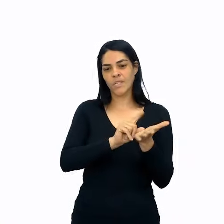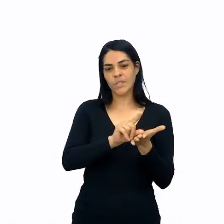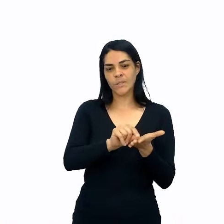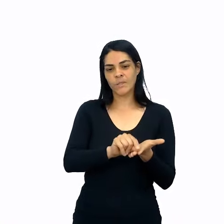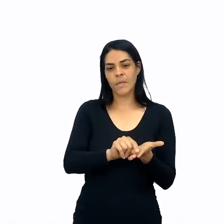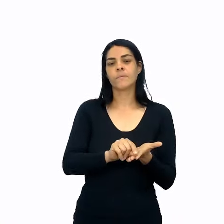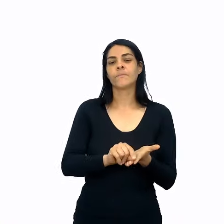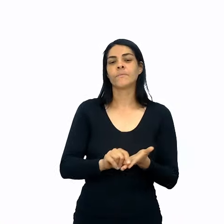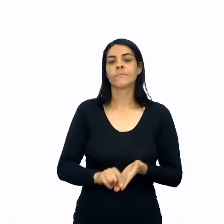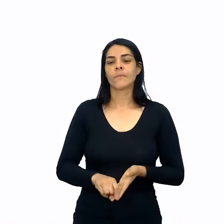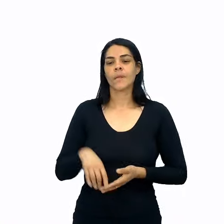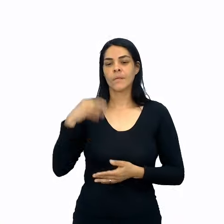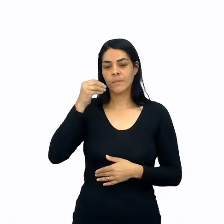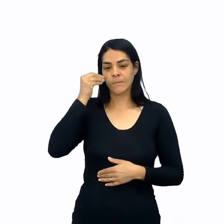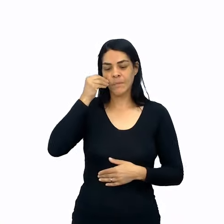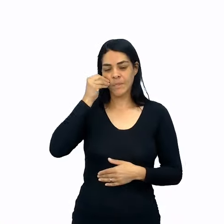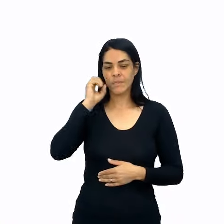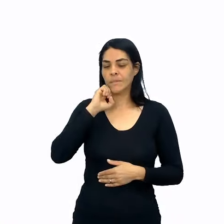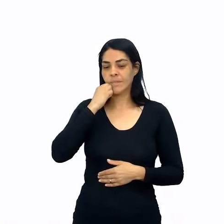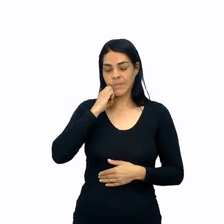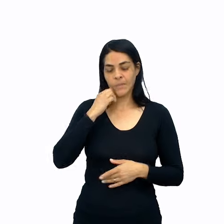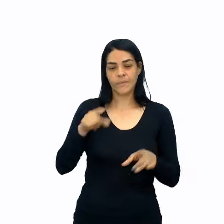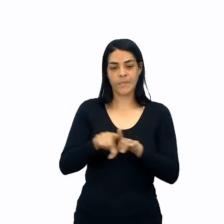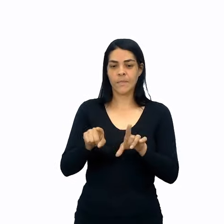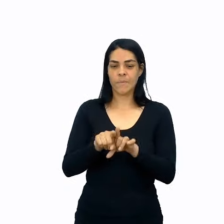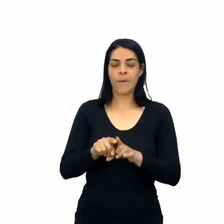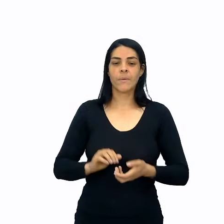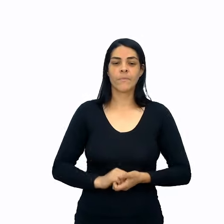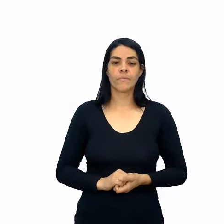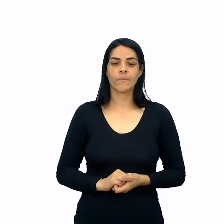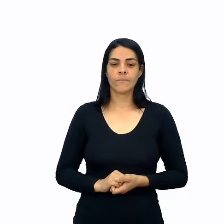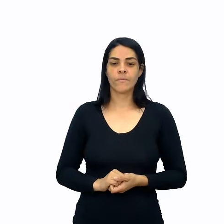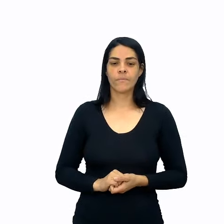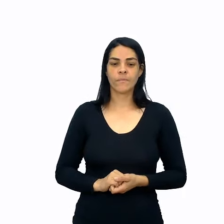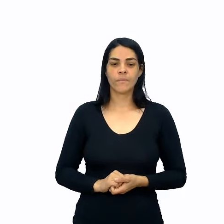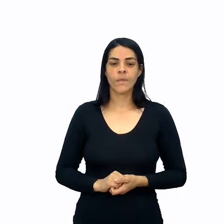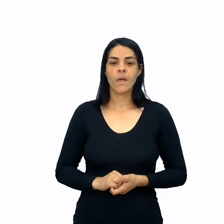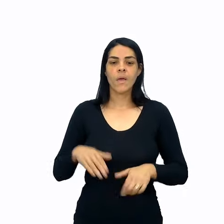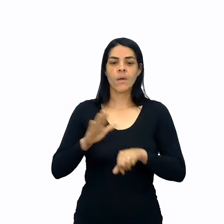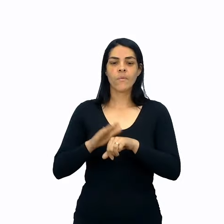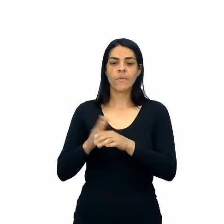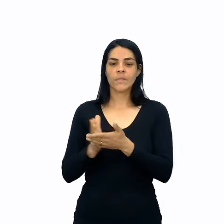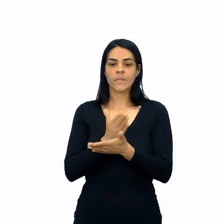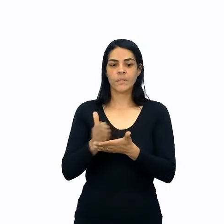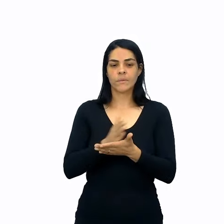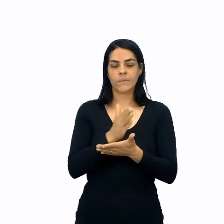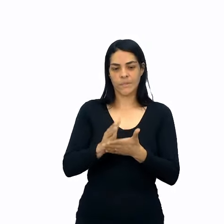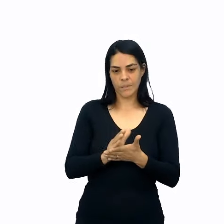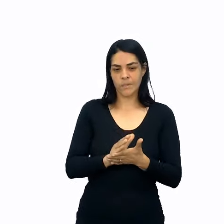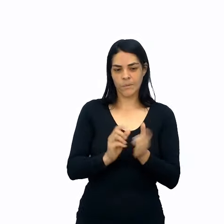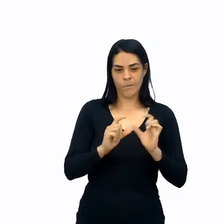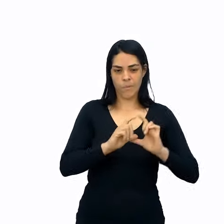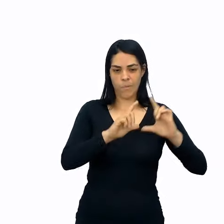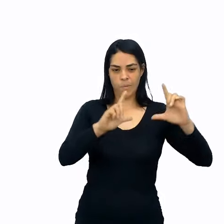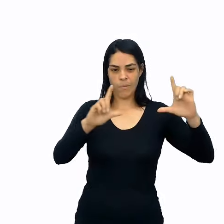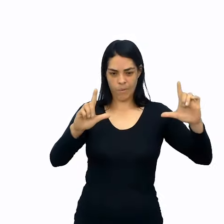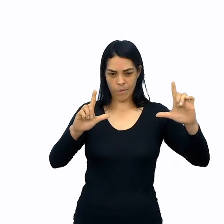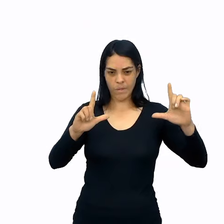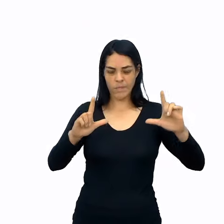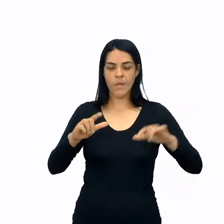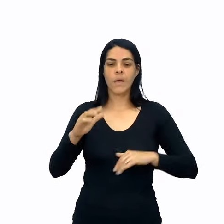científicas também, né? Então, o próximo, que ele faz a divisão aqui é a transmissão da construção de